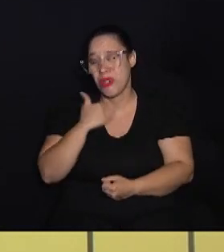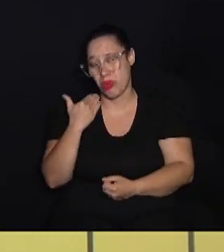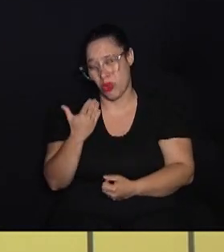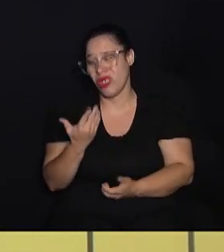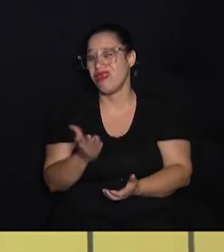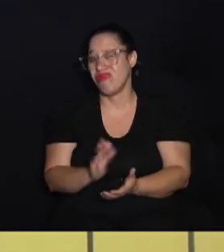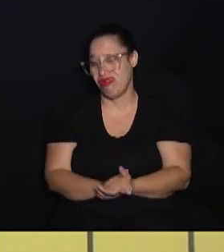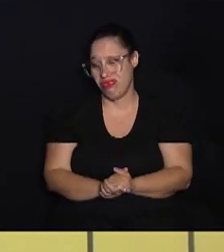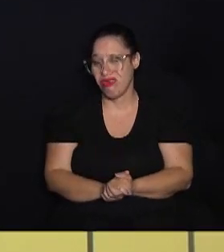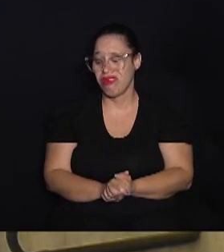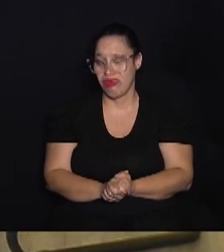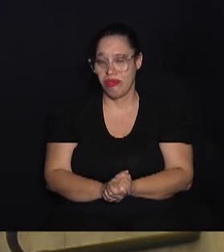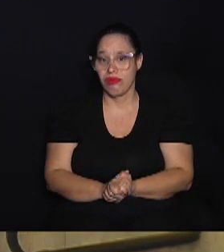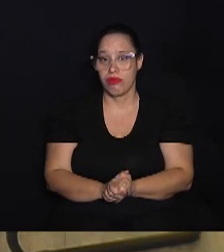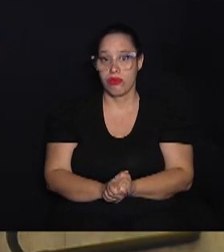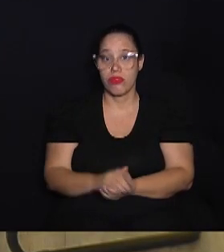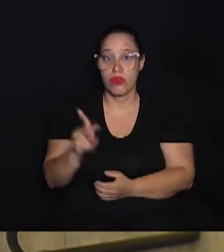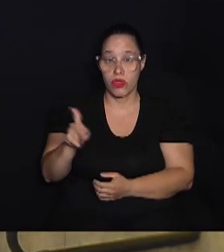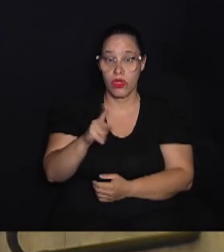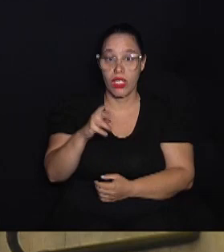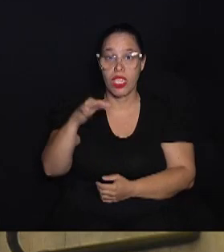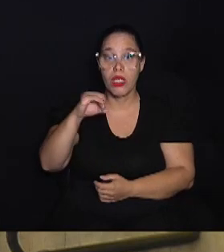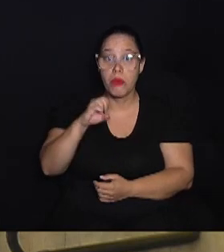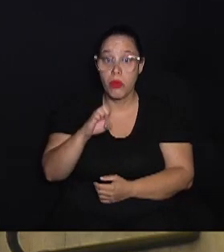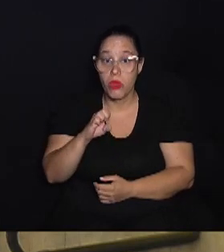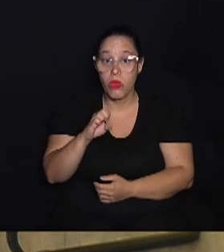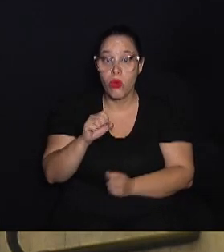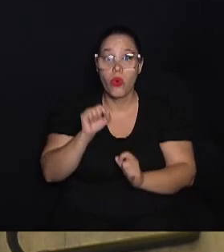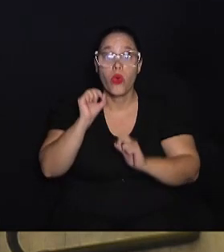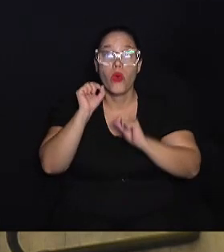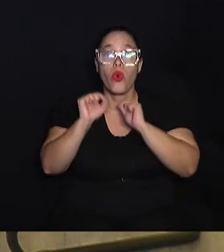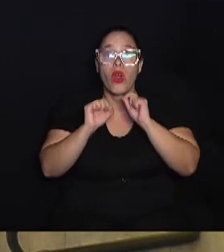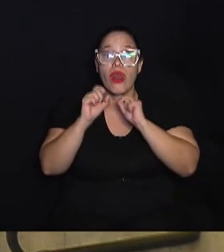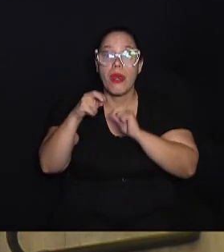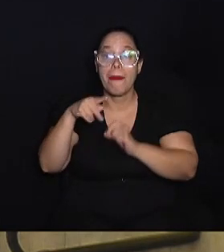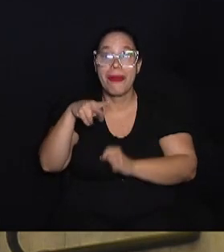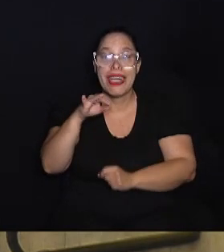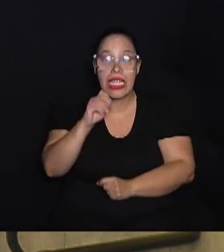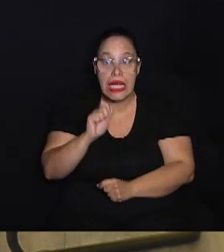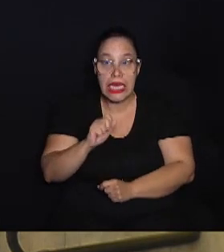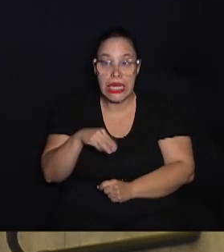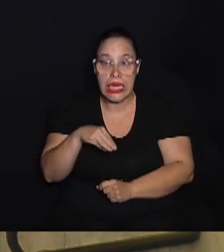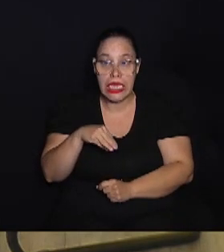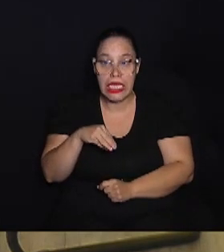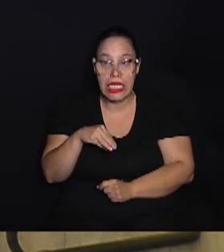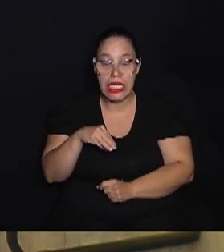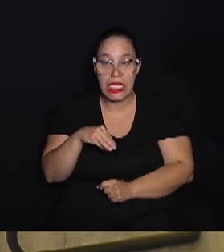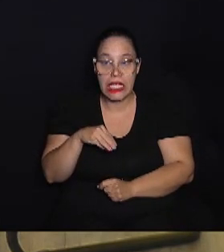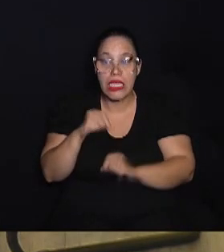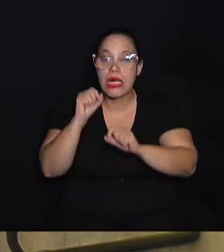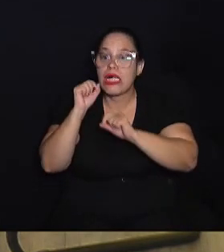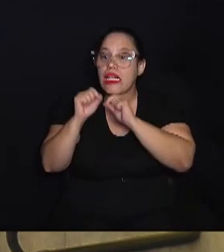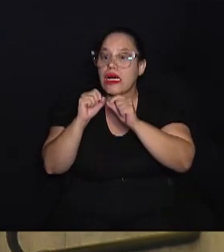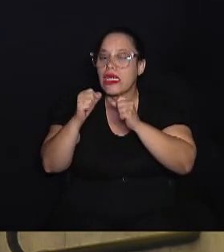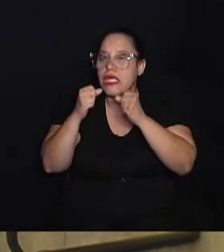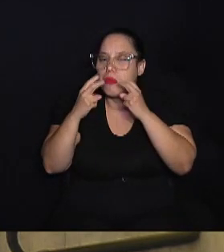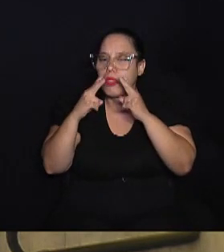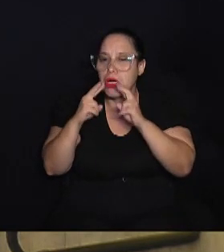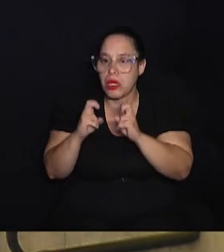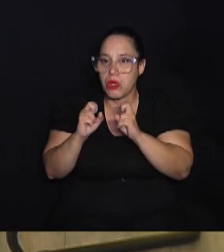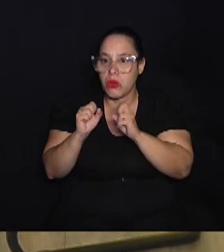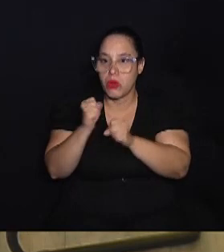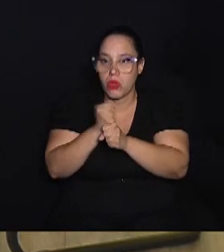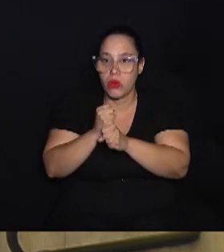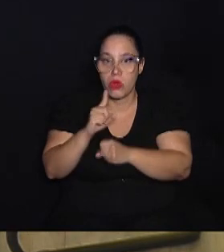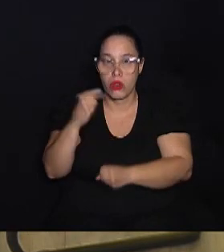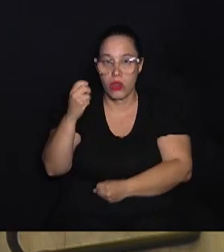daí. Professora Simone, o que o NEPAM tem feito a respeito, né? A gente percebe, a gente tem o ano que vem aí